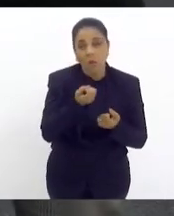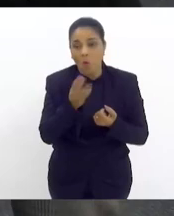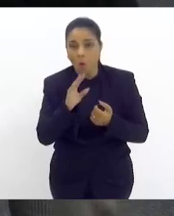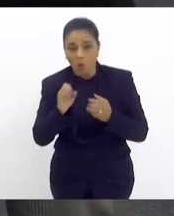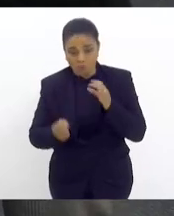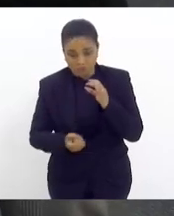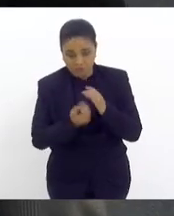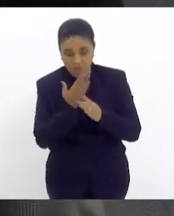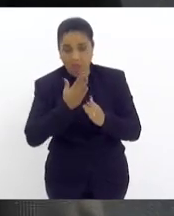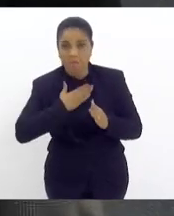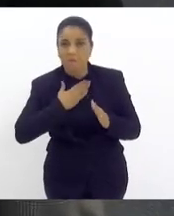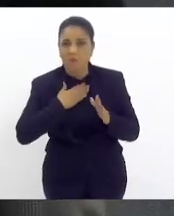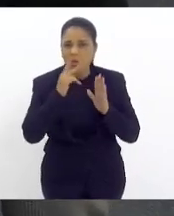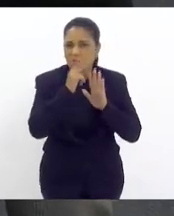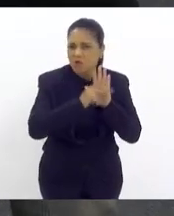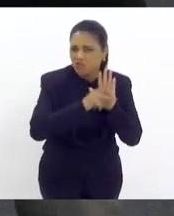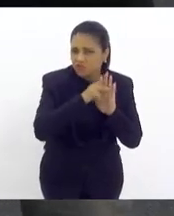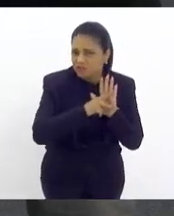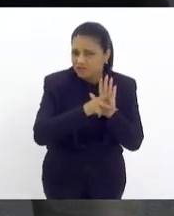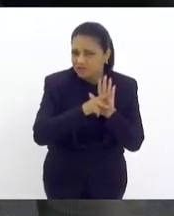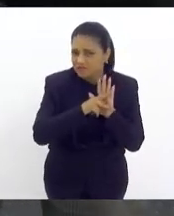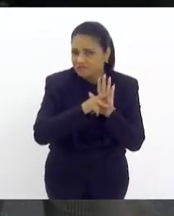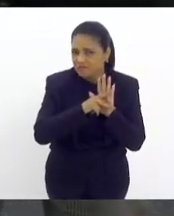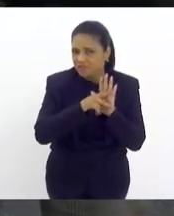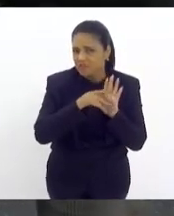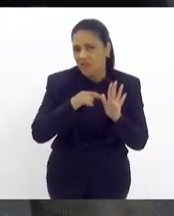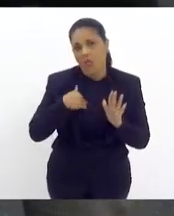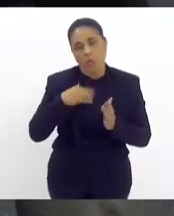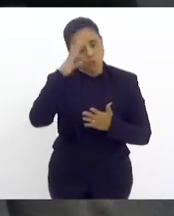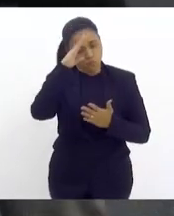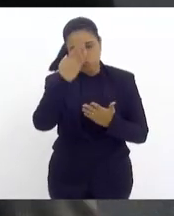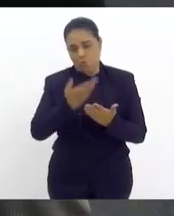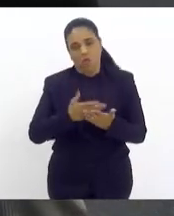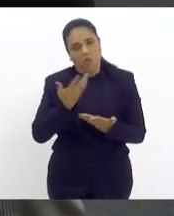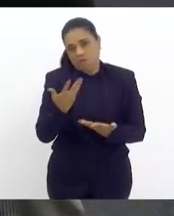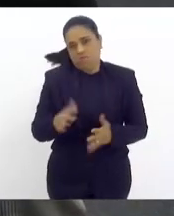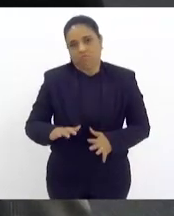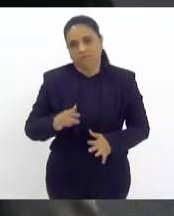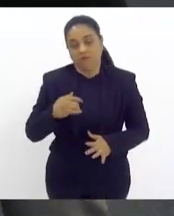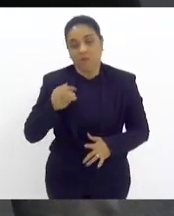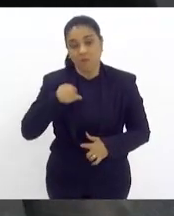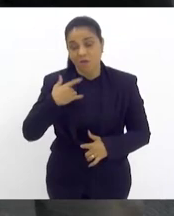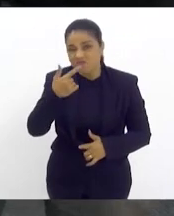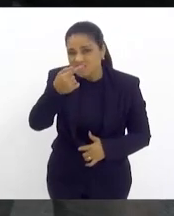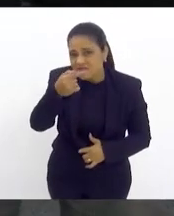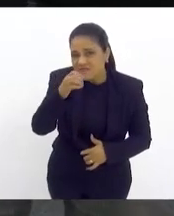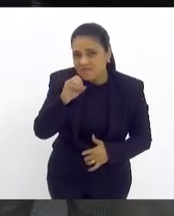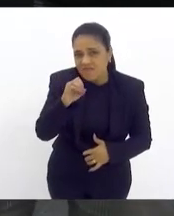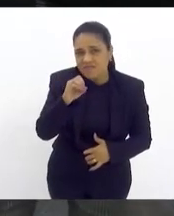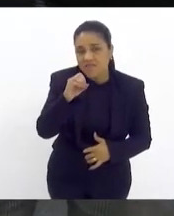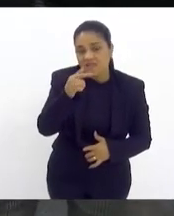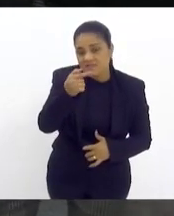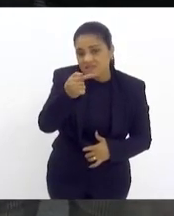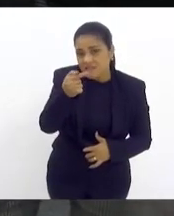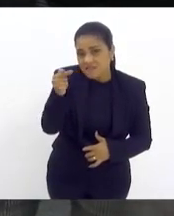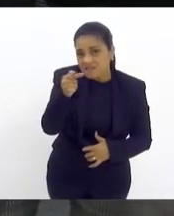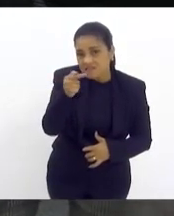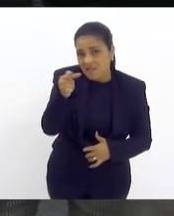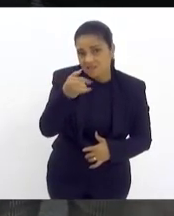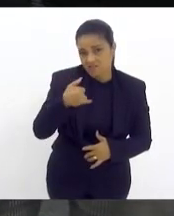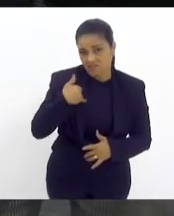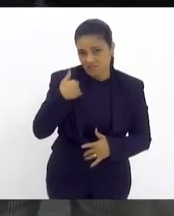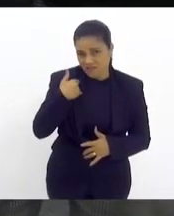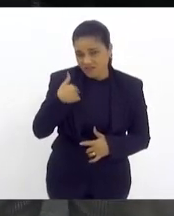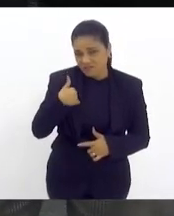não quero acreditar que seja porque eu tenho 77 anos então mais uma vez eu tô